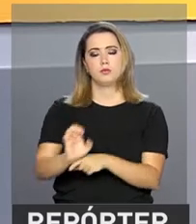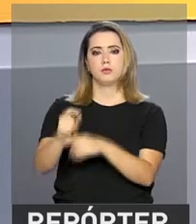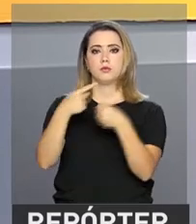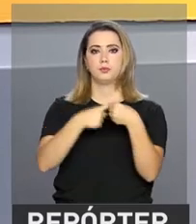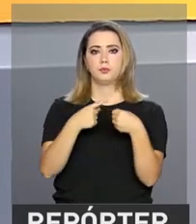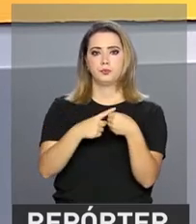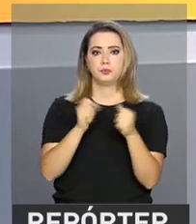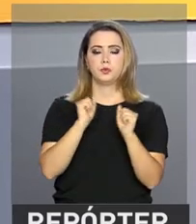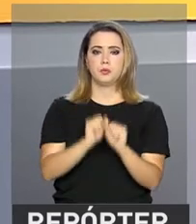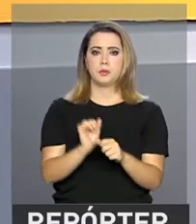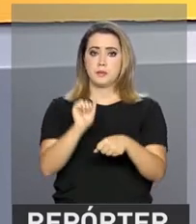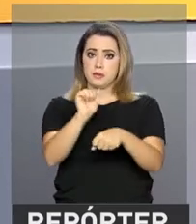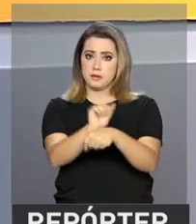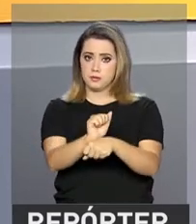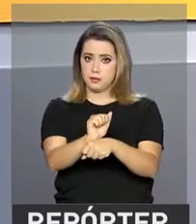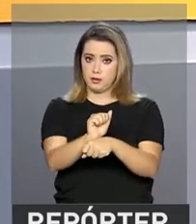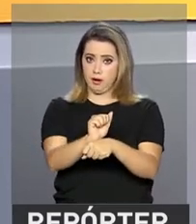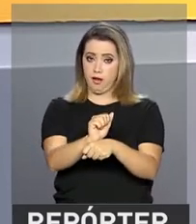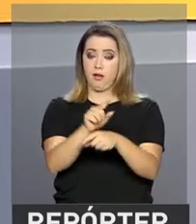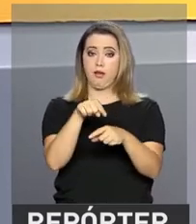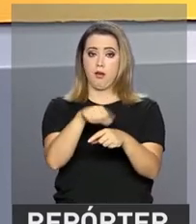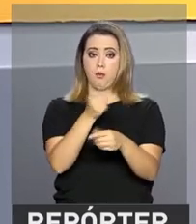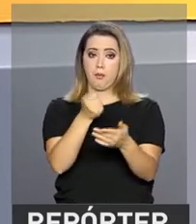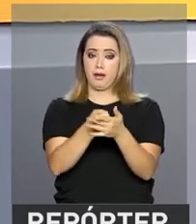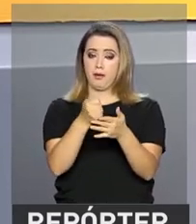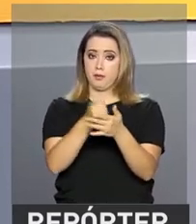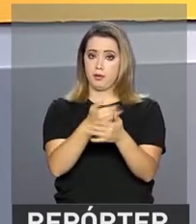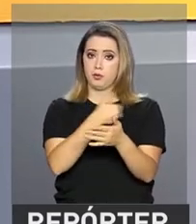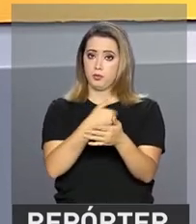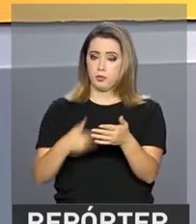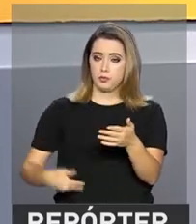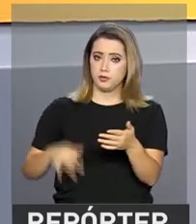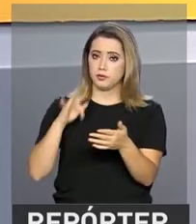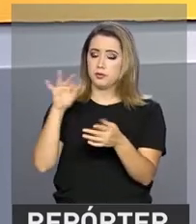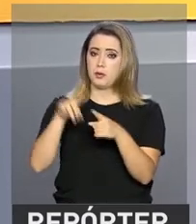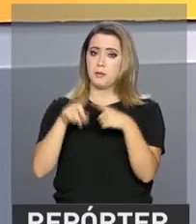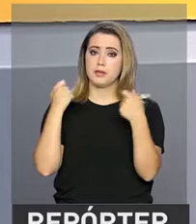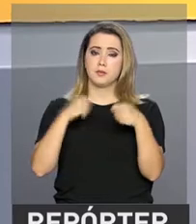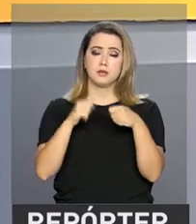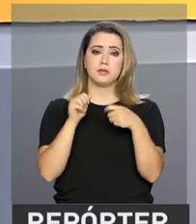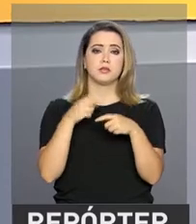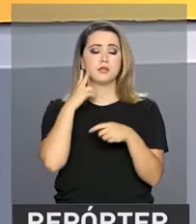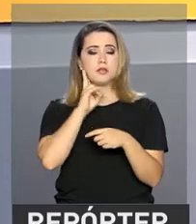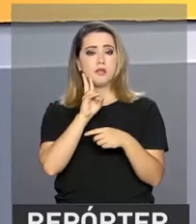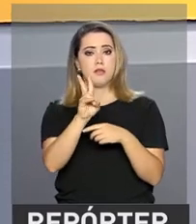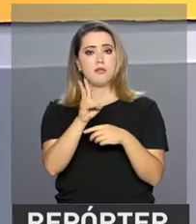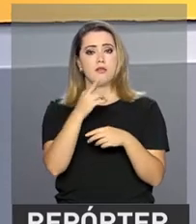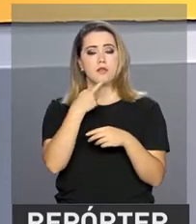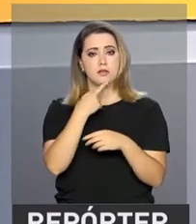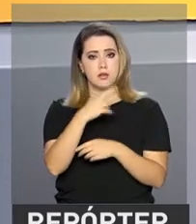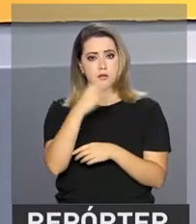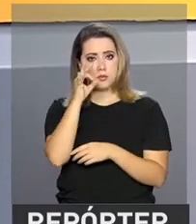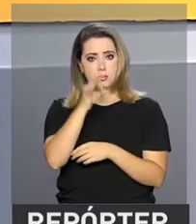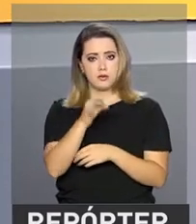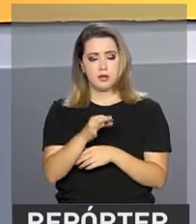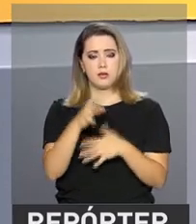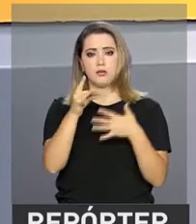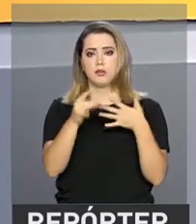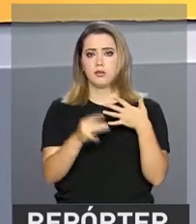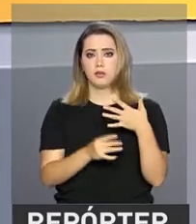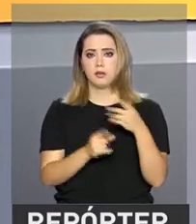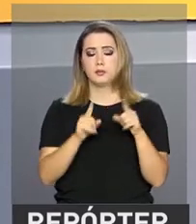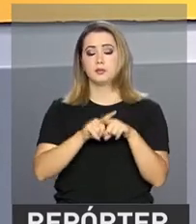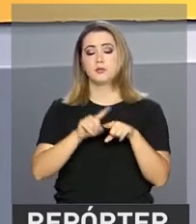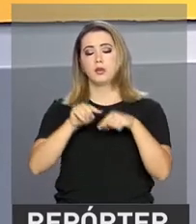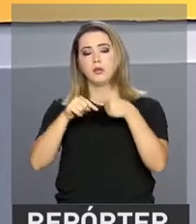dos pagamentos à União, desde que sejam atendidas as contrapartidas. Após esse período, os estados voltam a quitar os débitos, mas